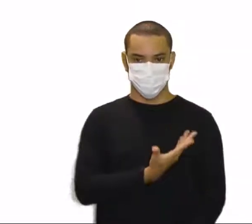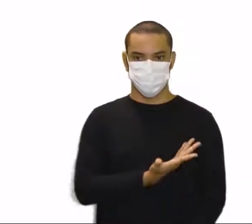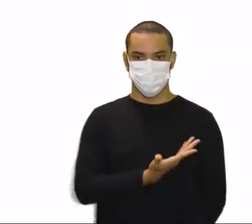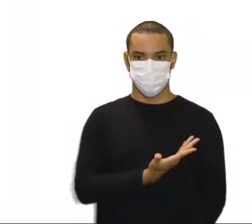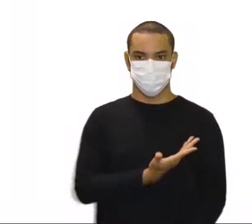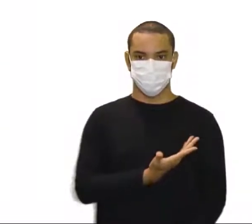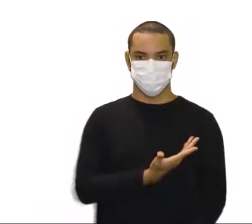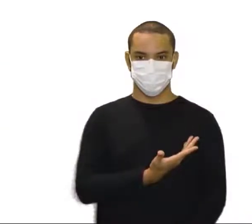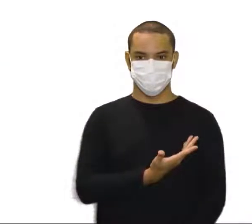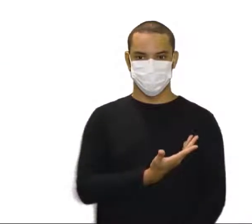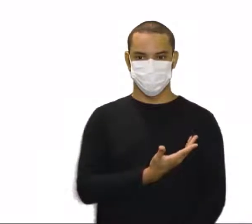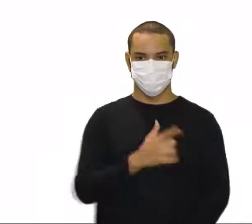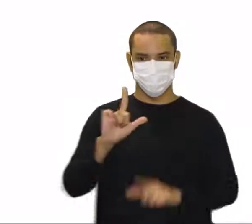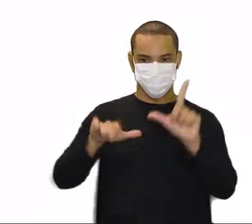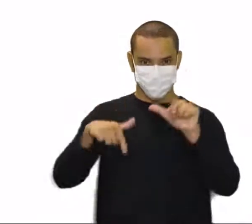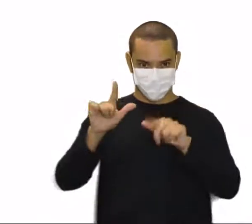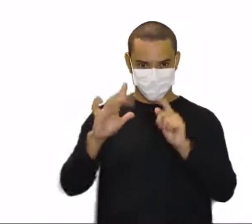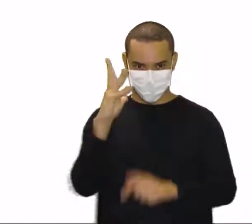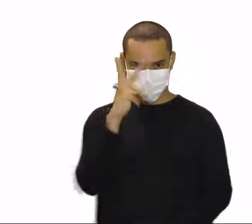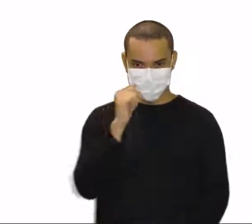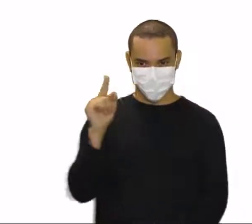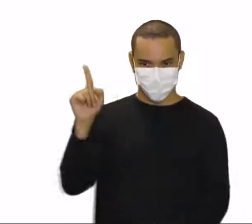se liga na letra, que bonita, a 30